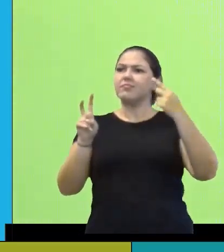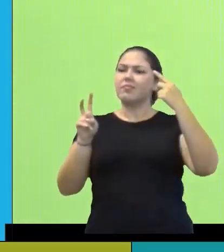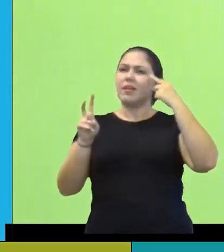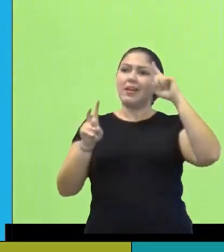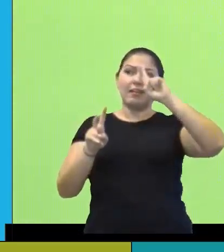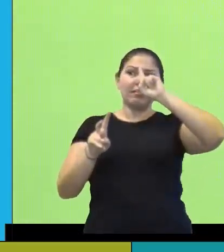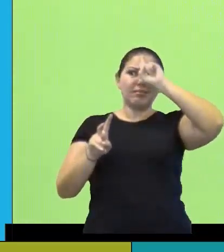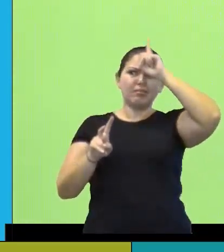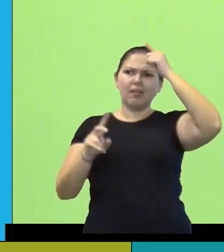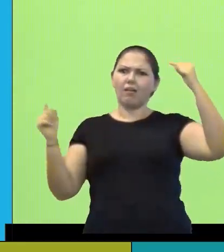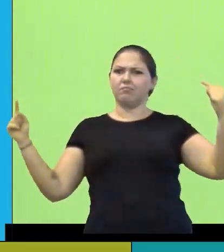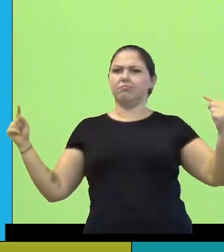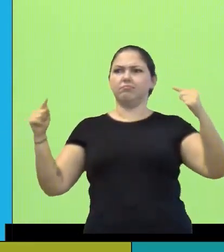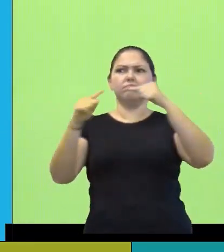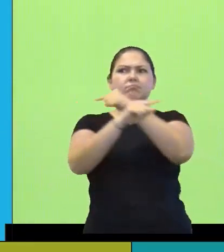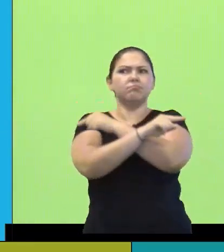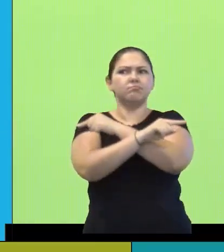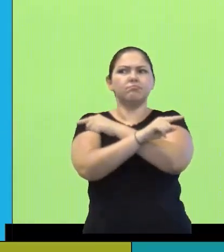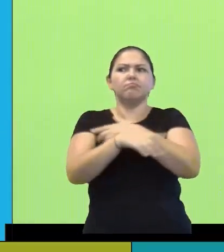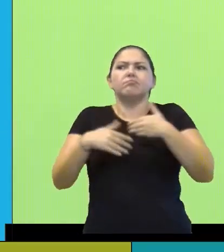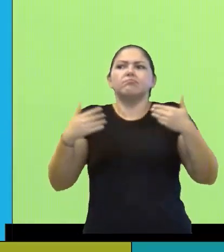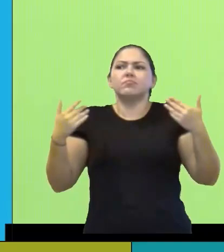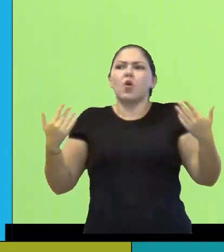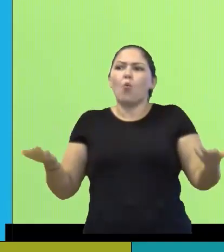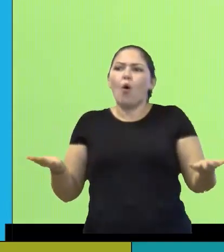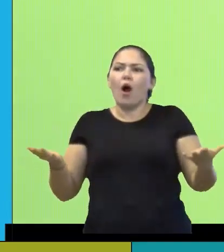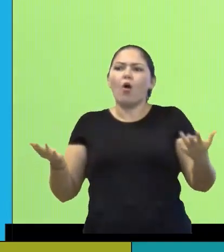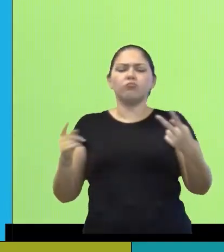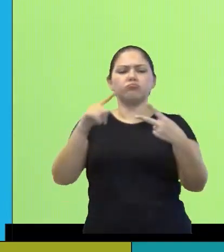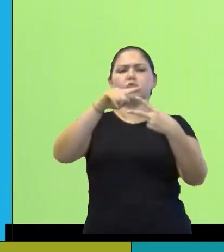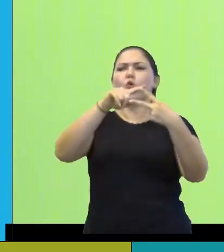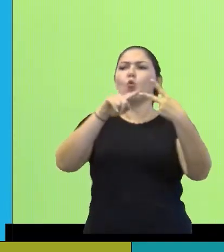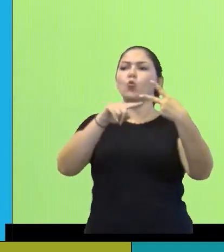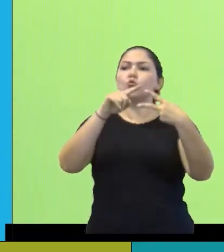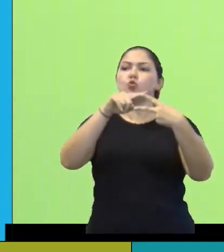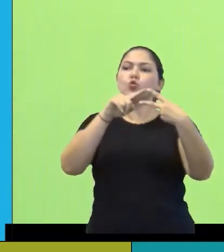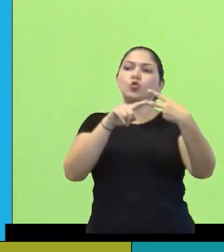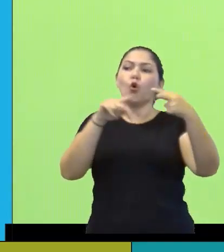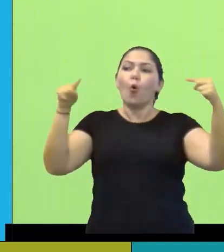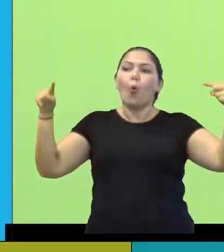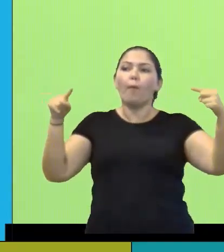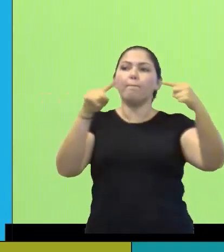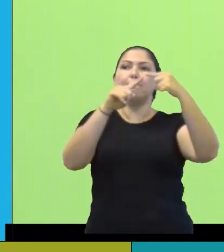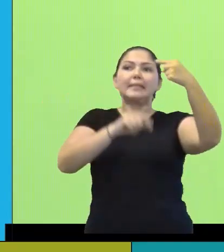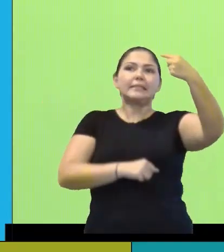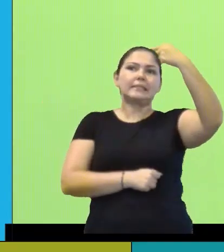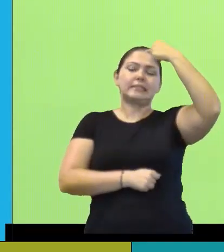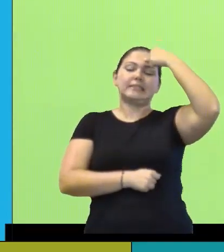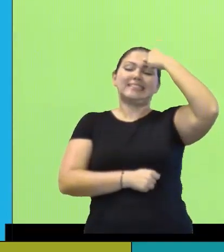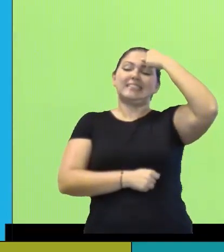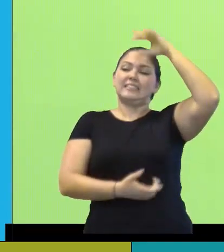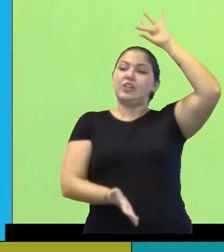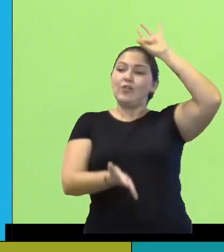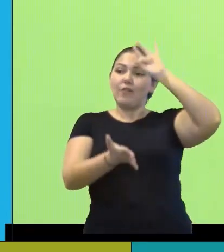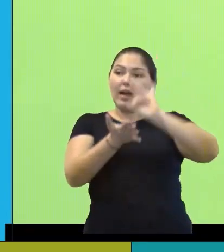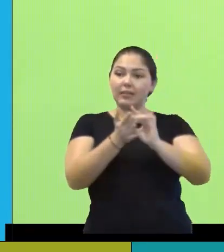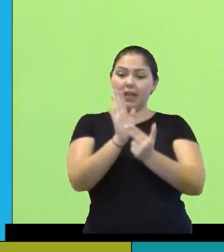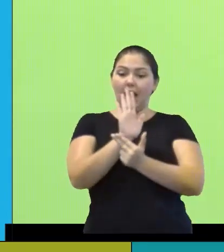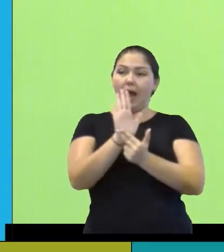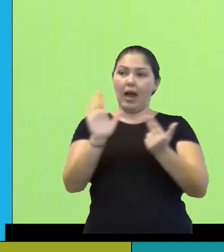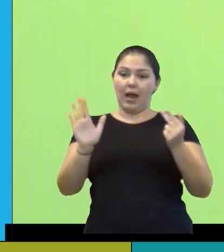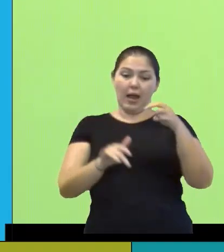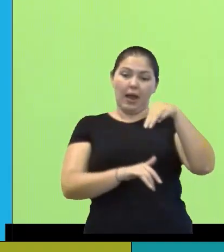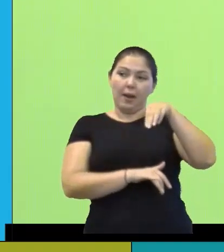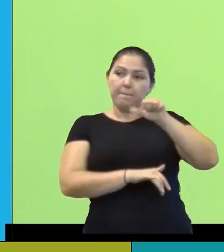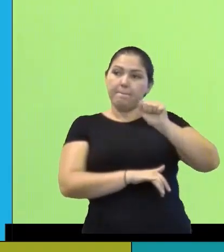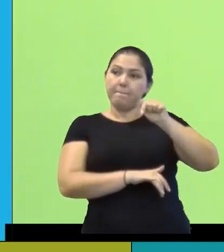duas obras representa a verdadeira face de Maquiavel? Seria Maquiavel um